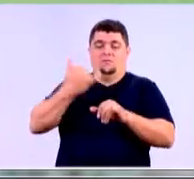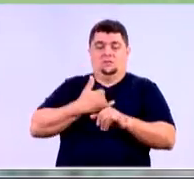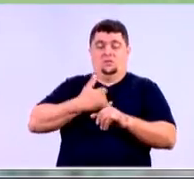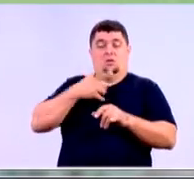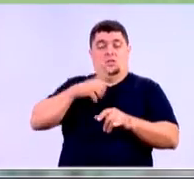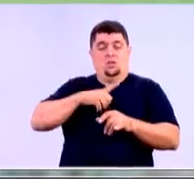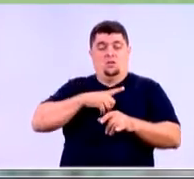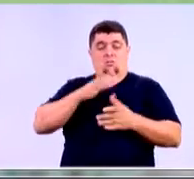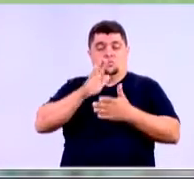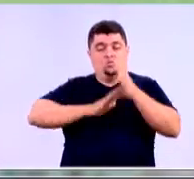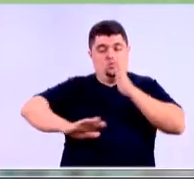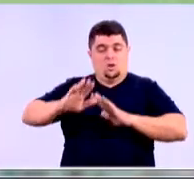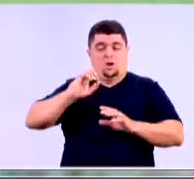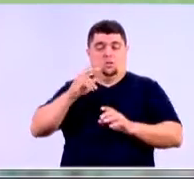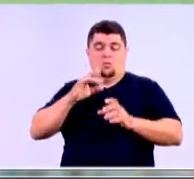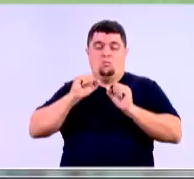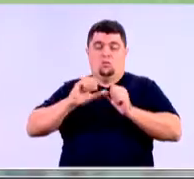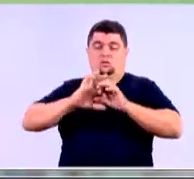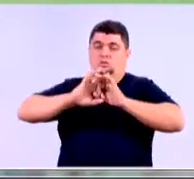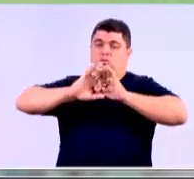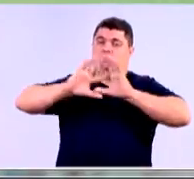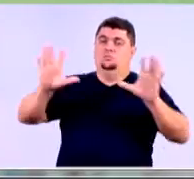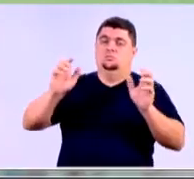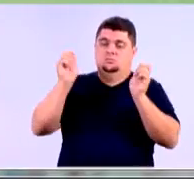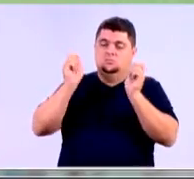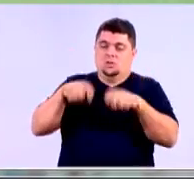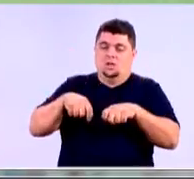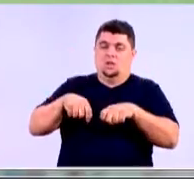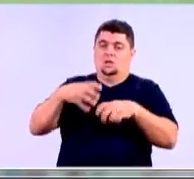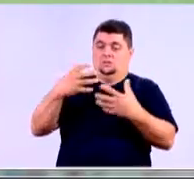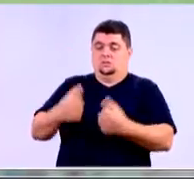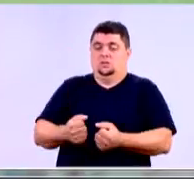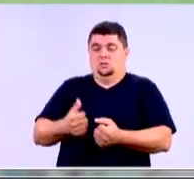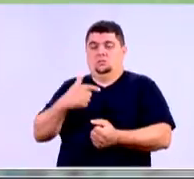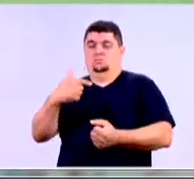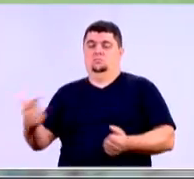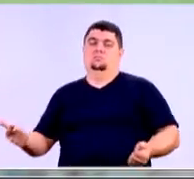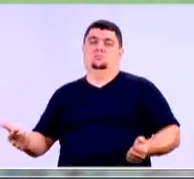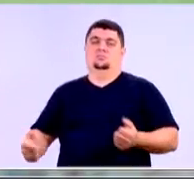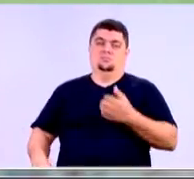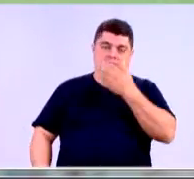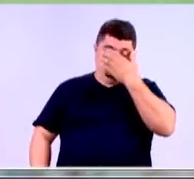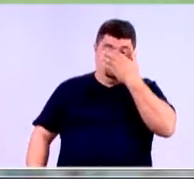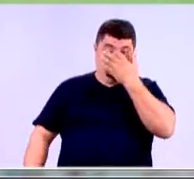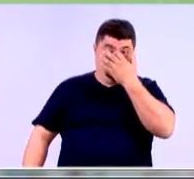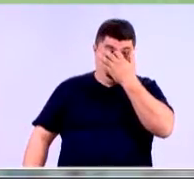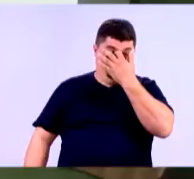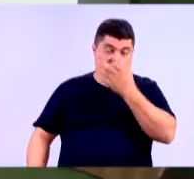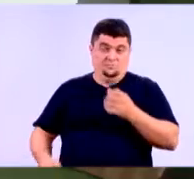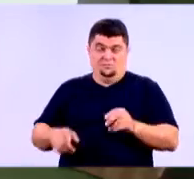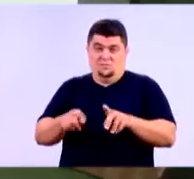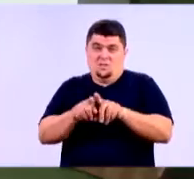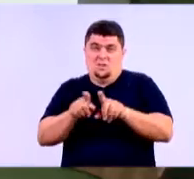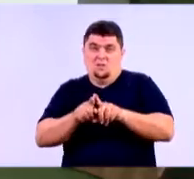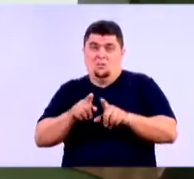que vão te ajudar a decidir se essa pessoa é digna de receber o seu crédito, sim ou não. Exatamente. E também pela velocidade com que você consegue